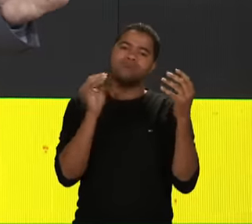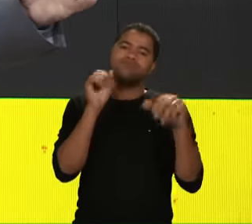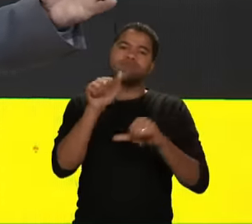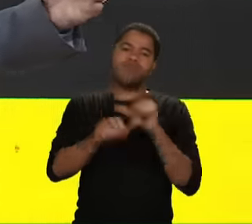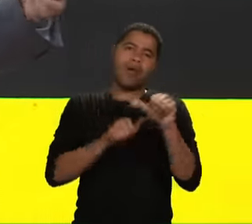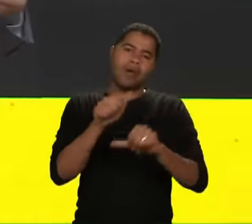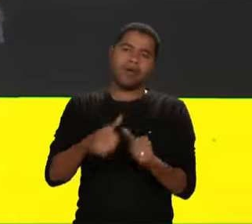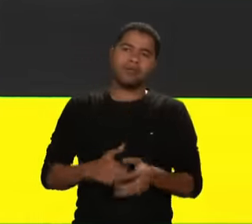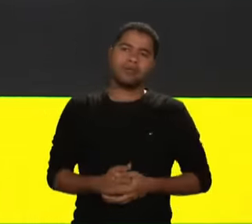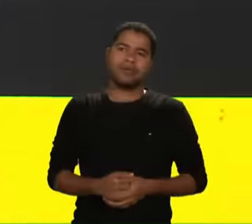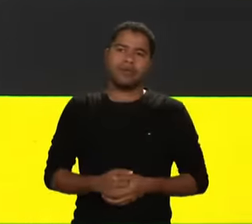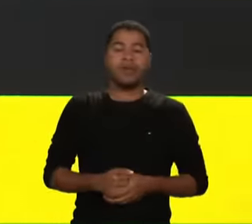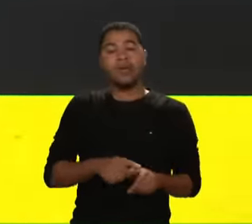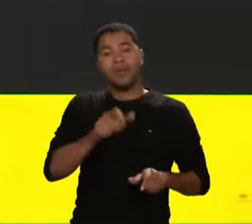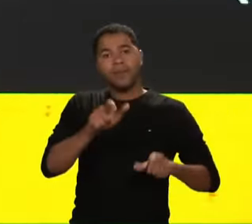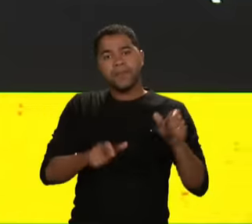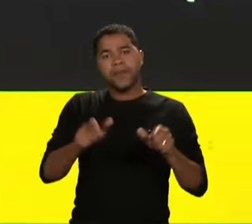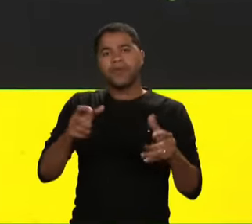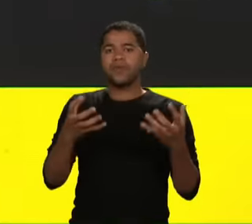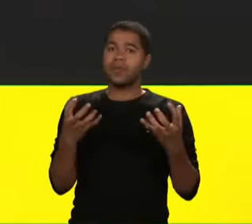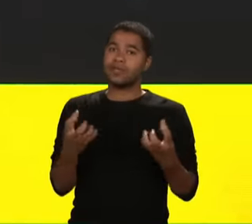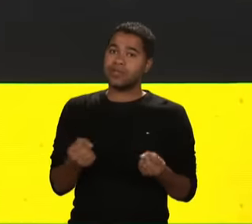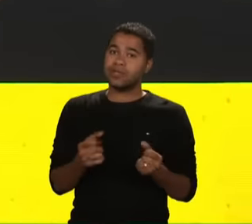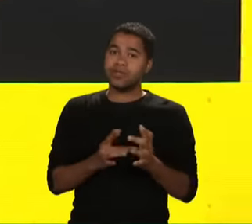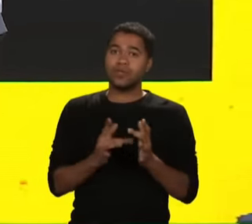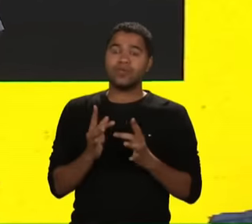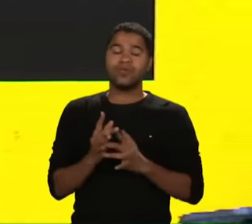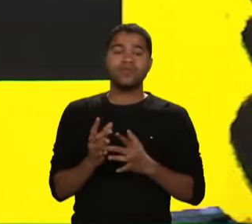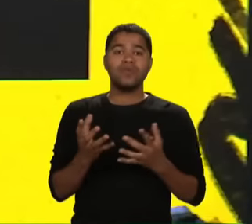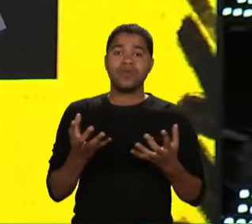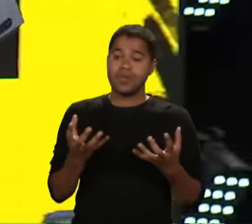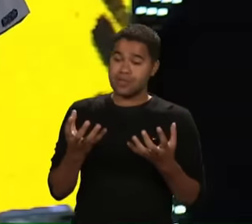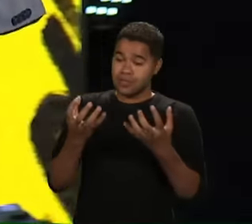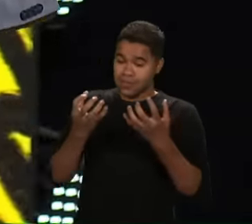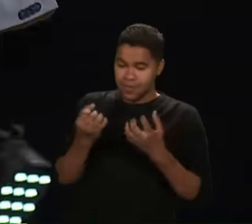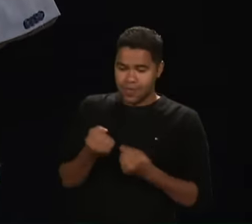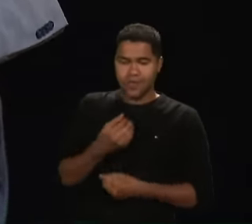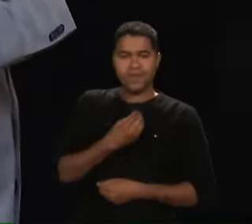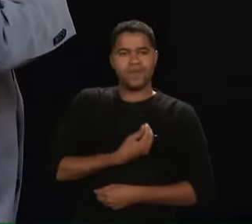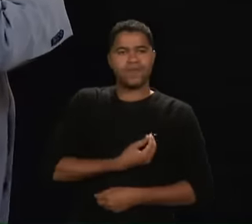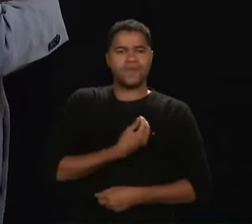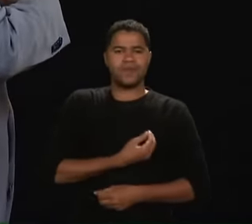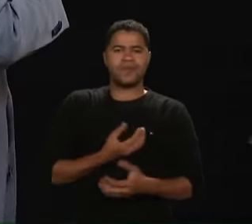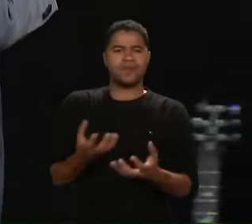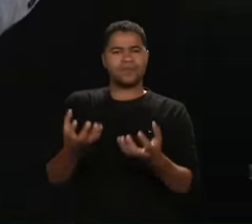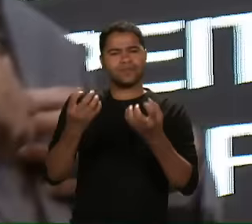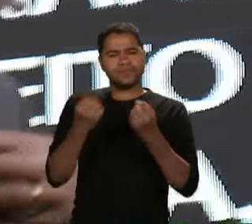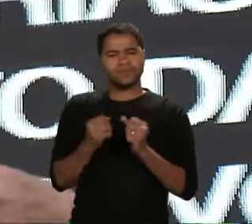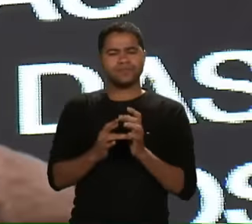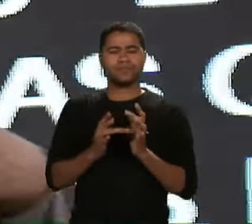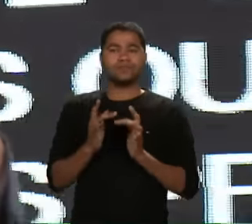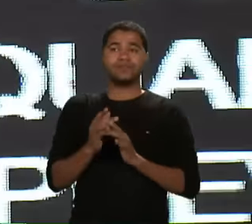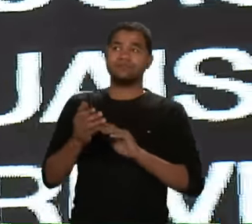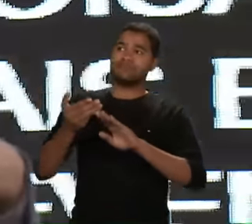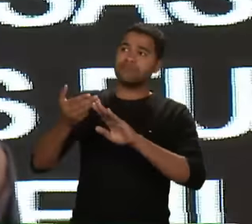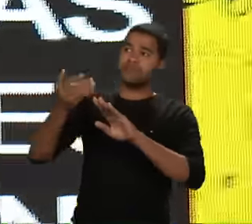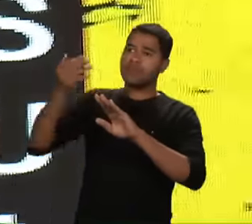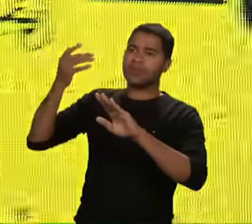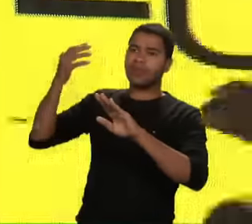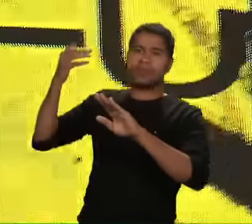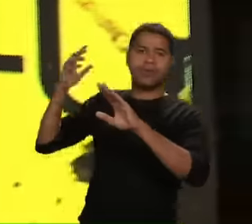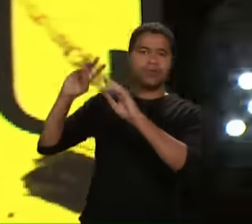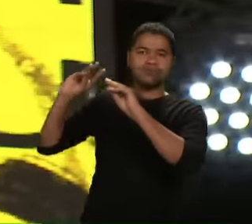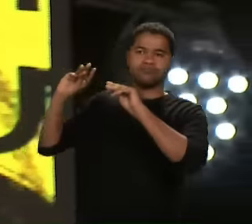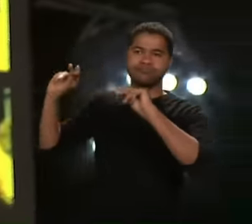d'água. Quando a pessoa converte, ela recebeu a vida, recebeu Jesus, seu passado